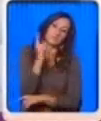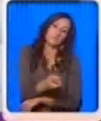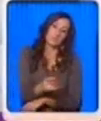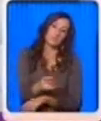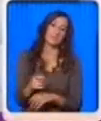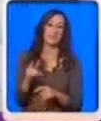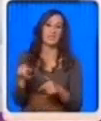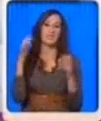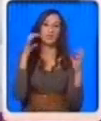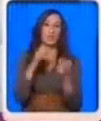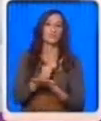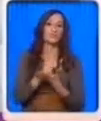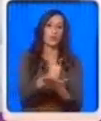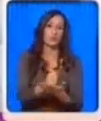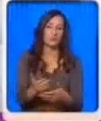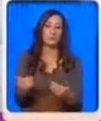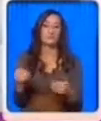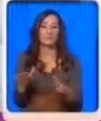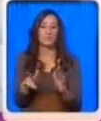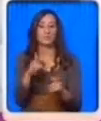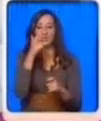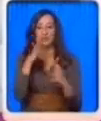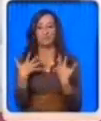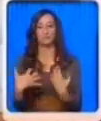São suportes. Mas temos ali